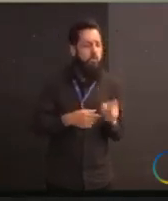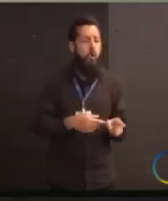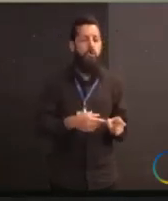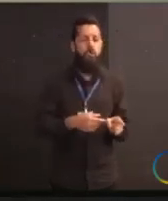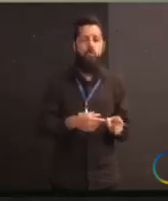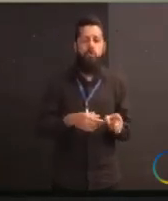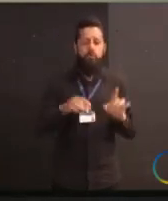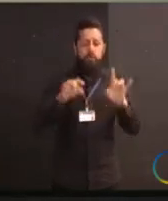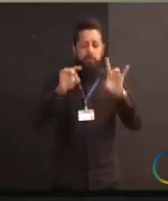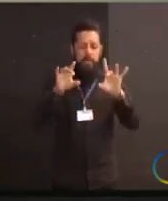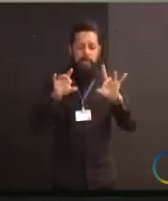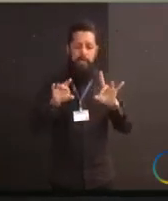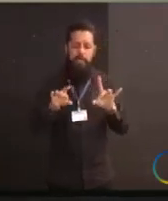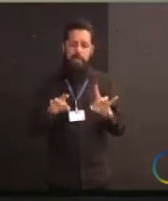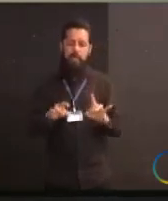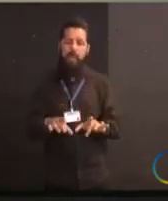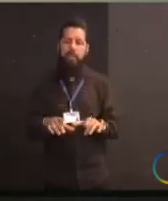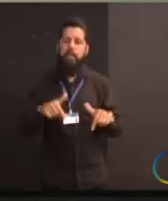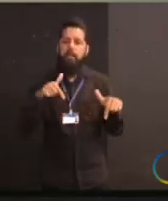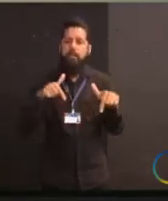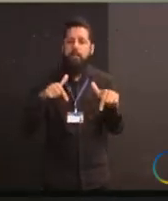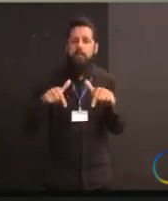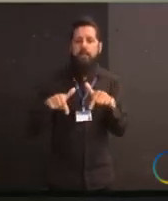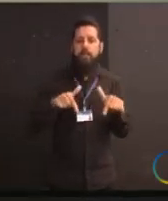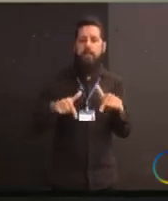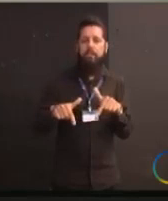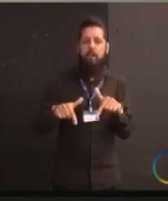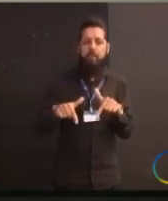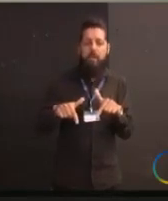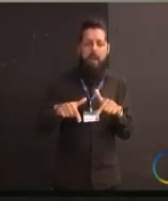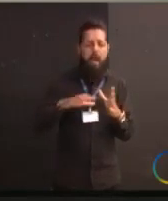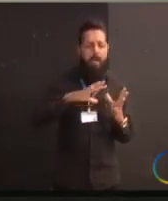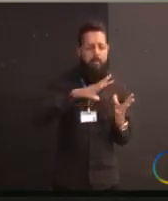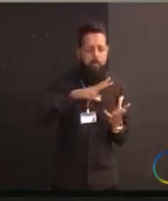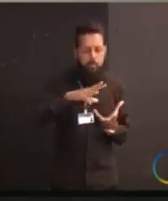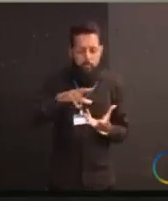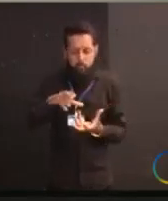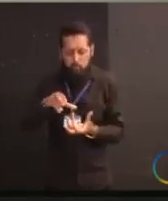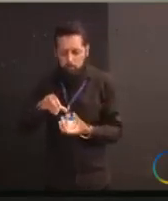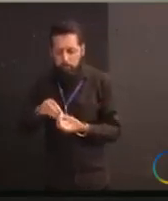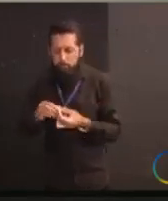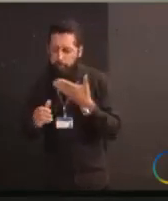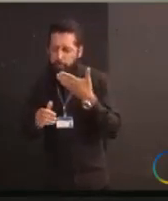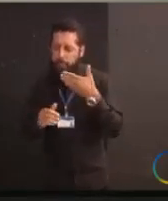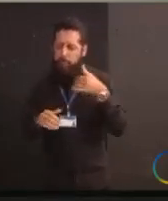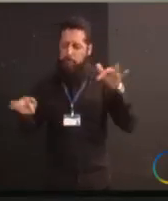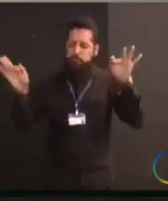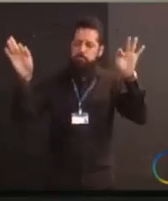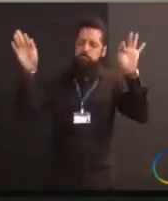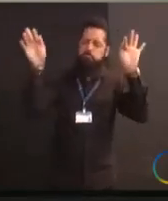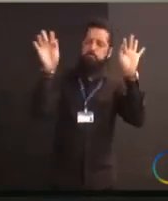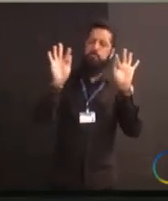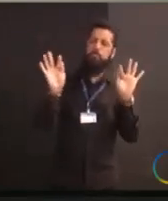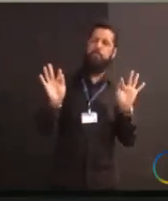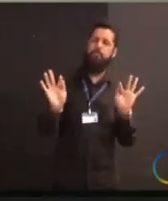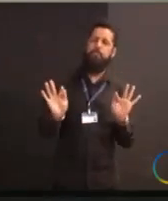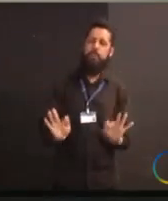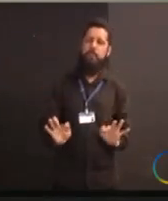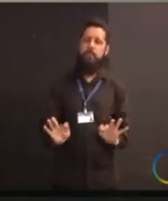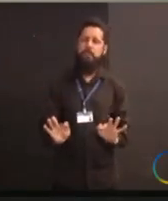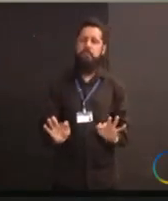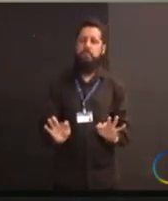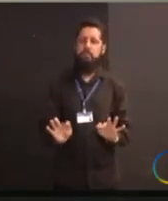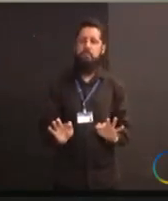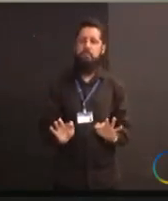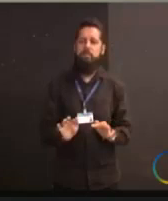é trabalhar por uma humanidade mais feliz, por um mundo melhor, pela extinção das